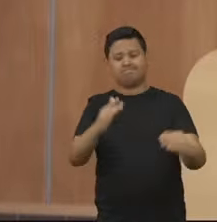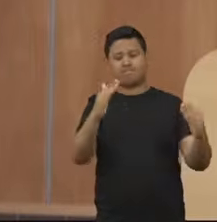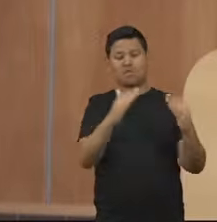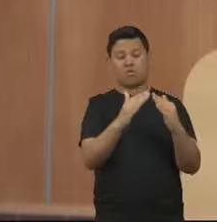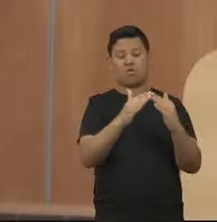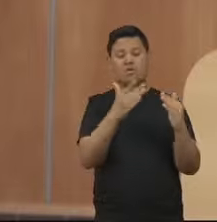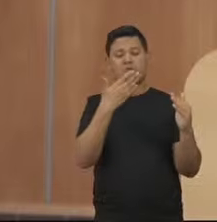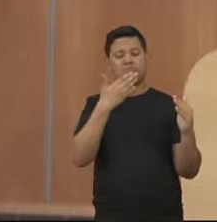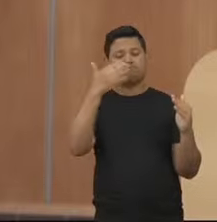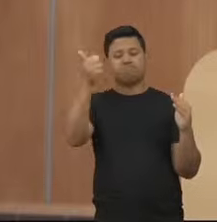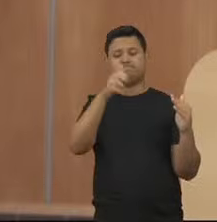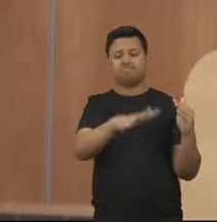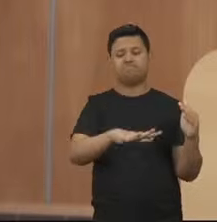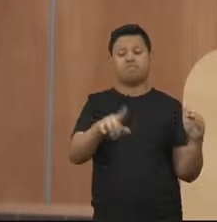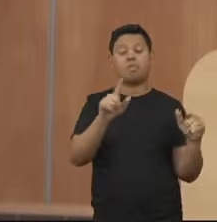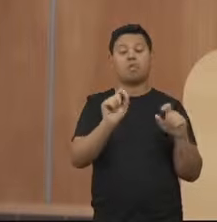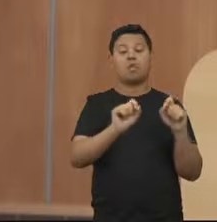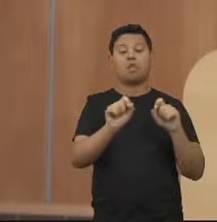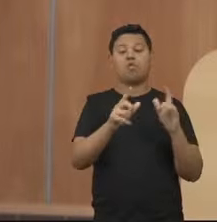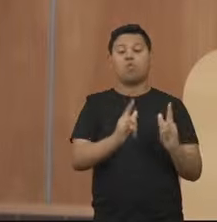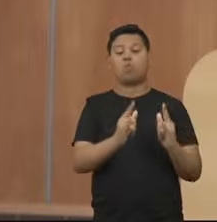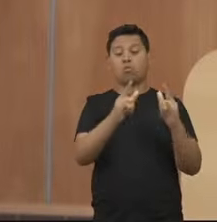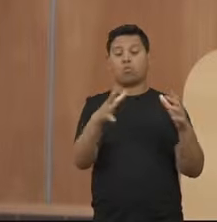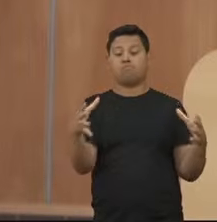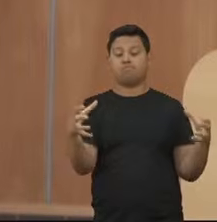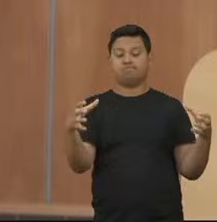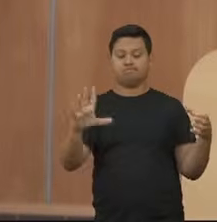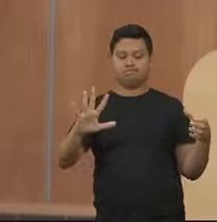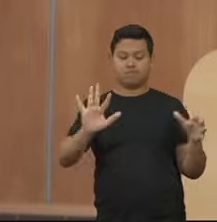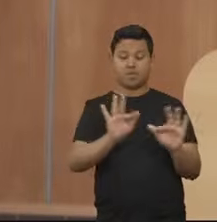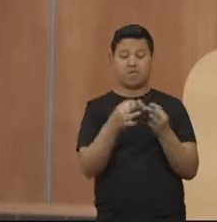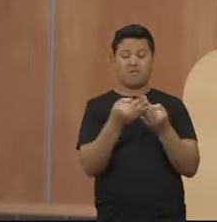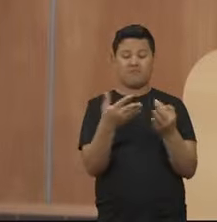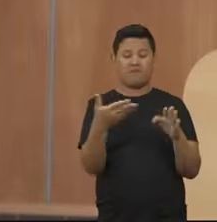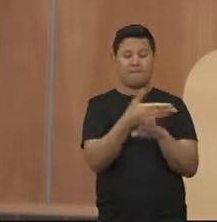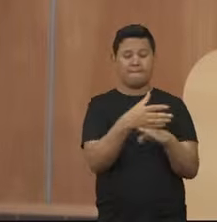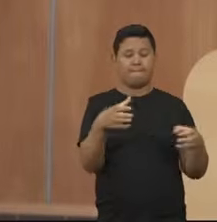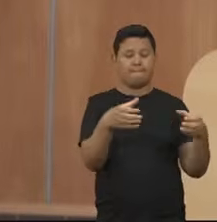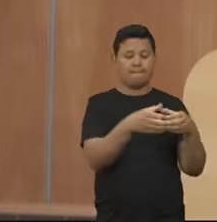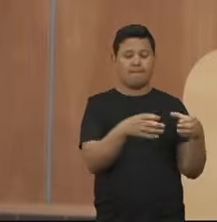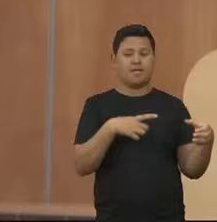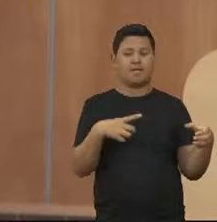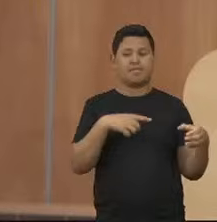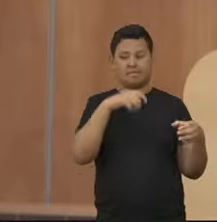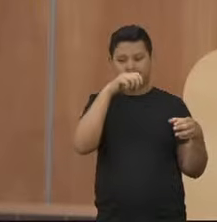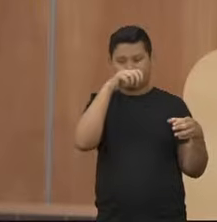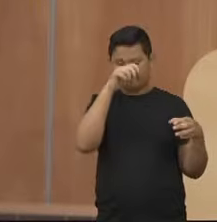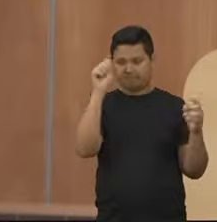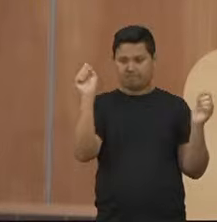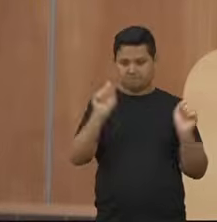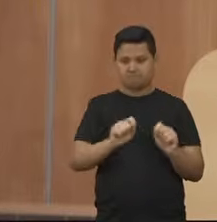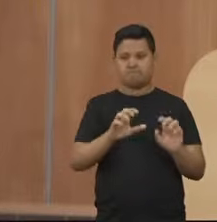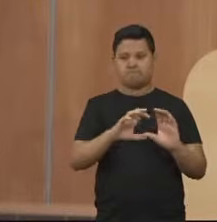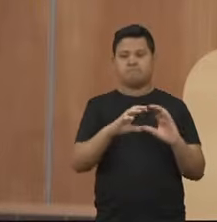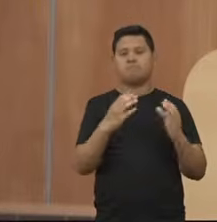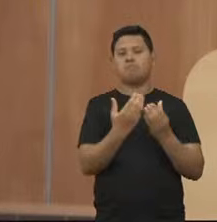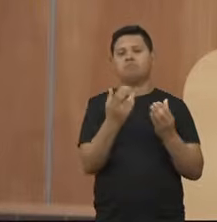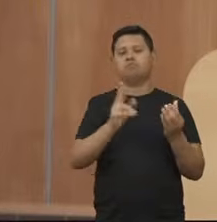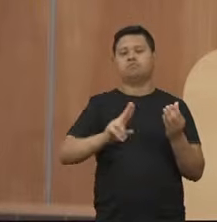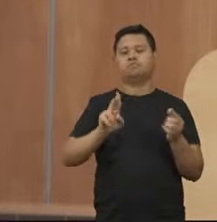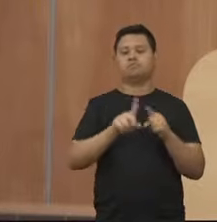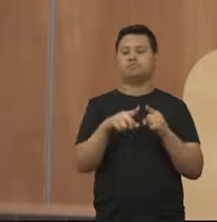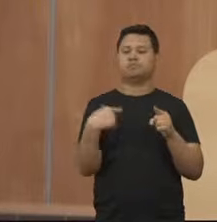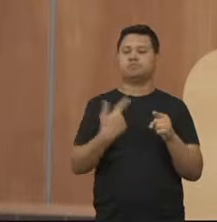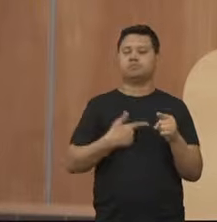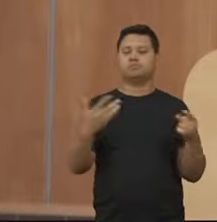melhor, ou melhor, vai ter um apartamento que ela vai poder morar com a família, poder dividir as vagas vão ser coletivas. Então, também a